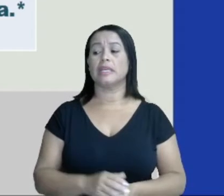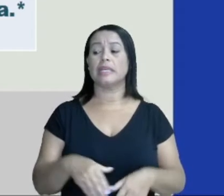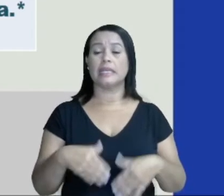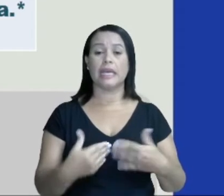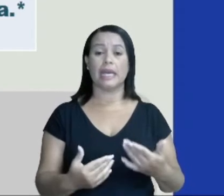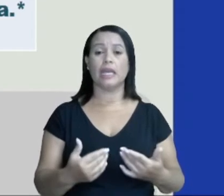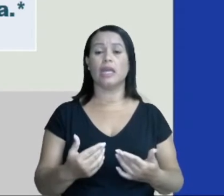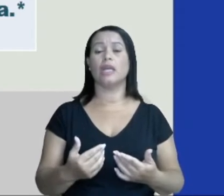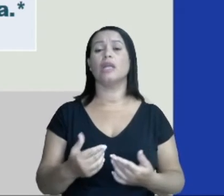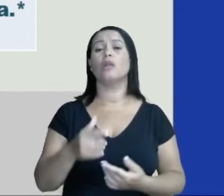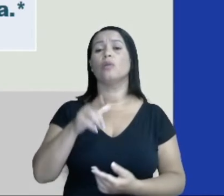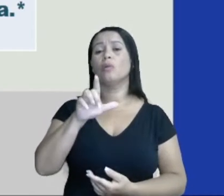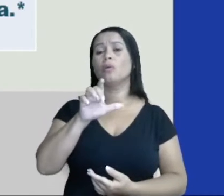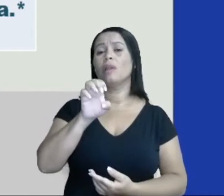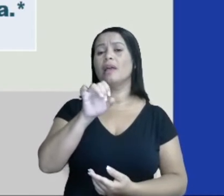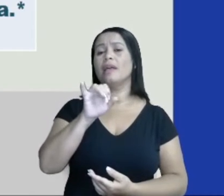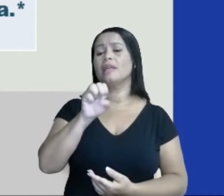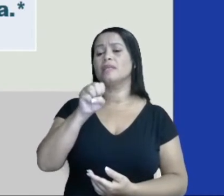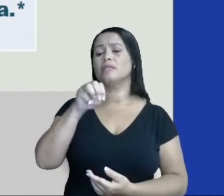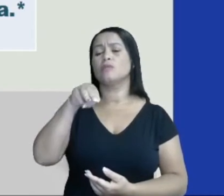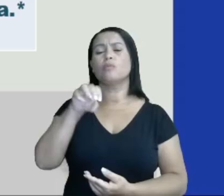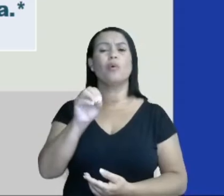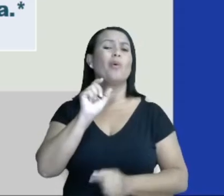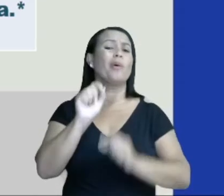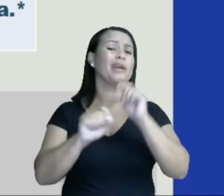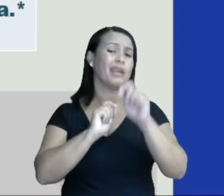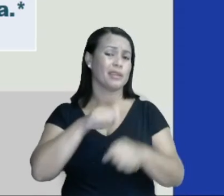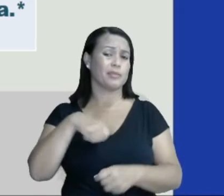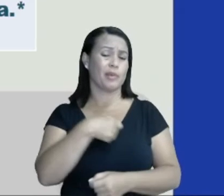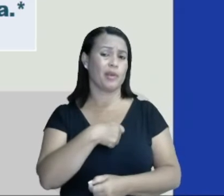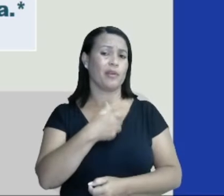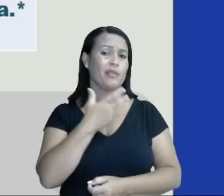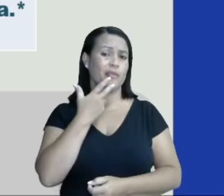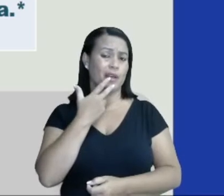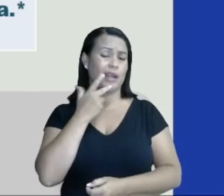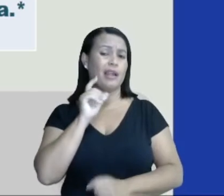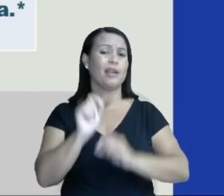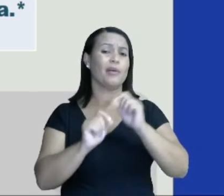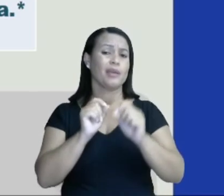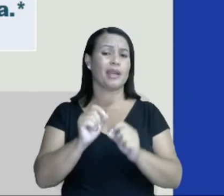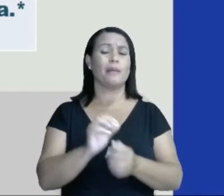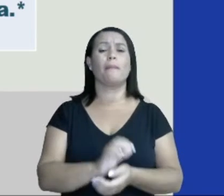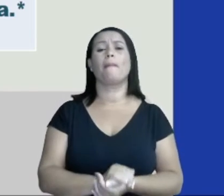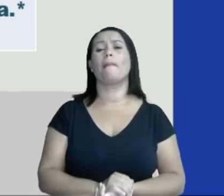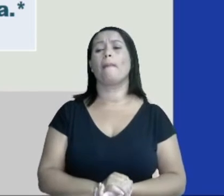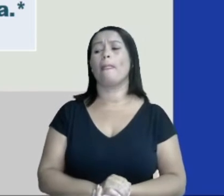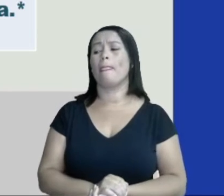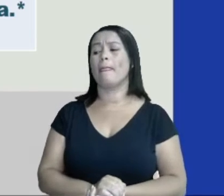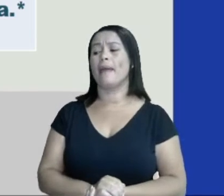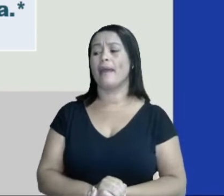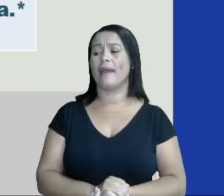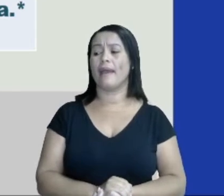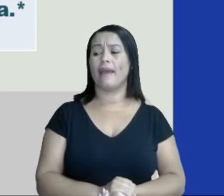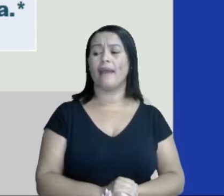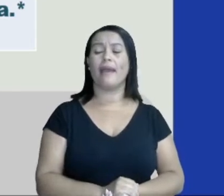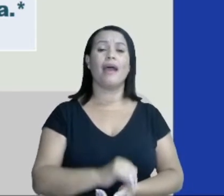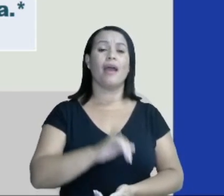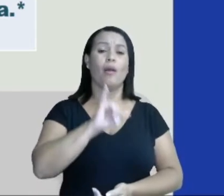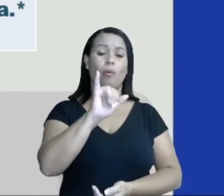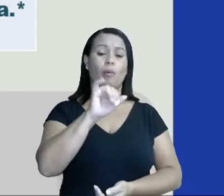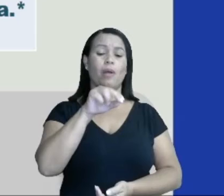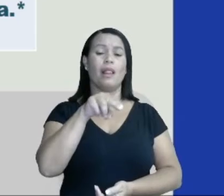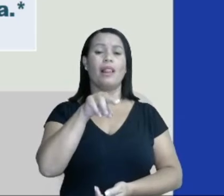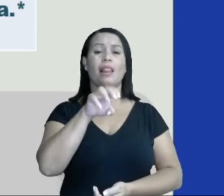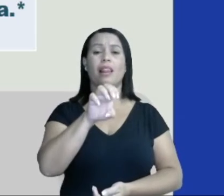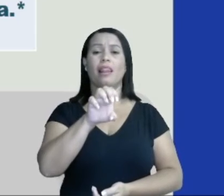no leísmo, o que é que os espanhóis fazem? Nunca mais le vi tocando a guitarra. Esse é o leísmo, é